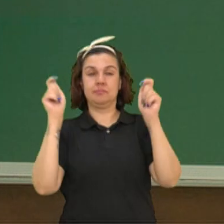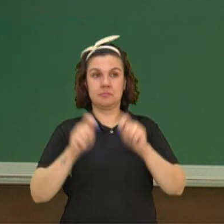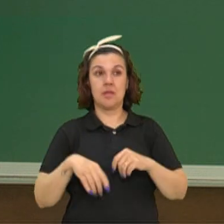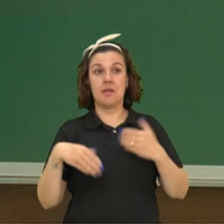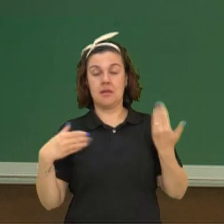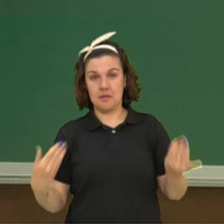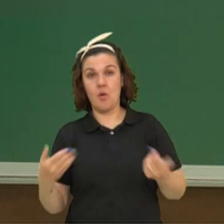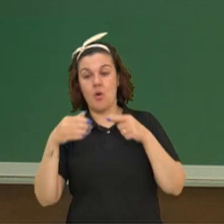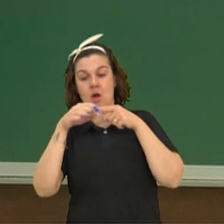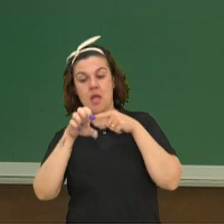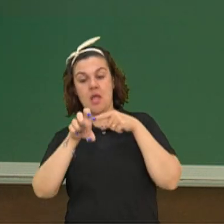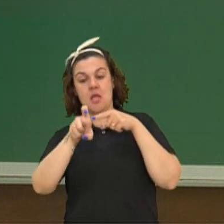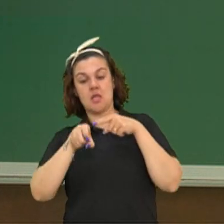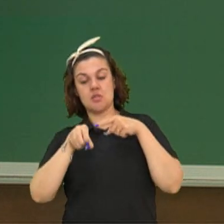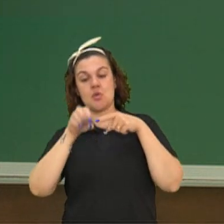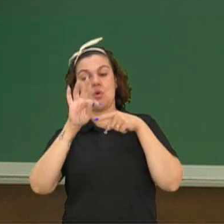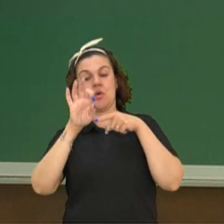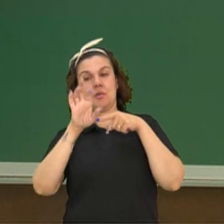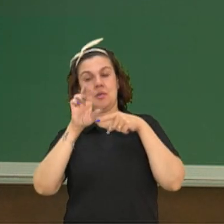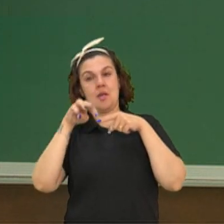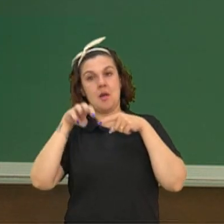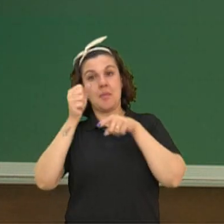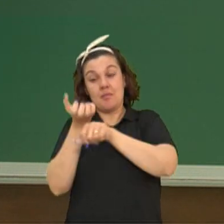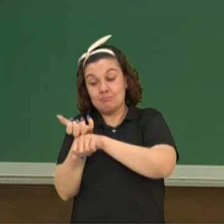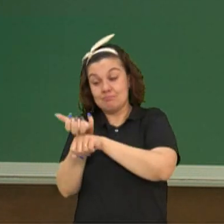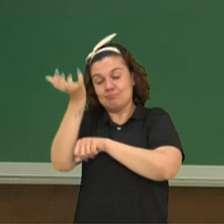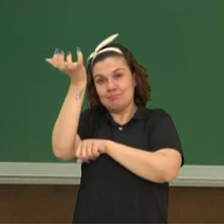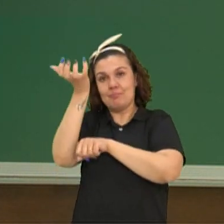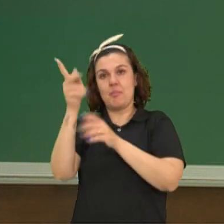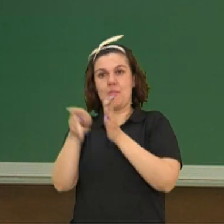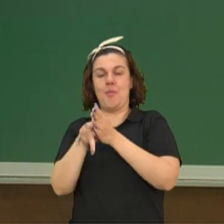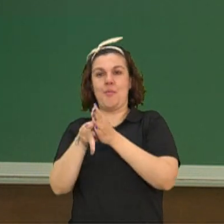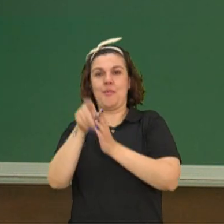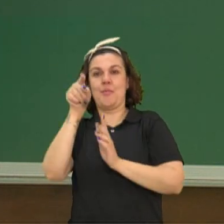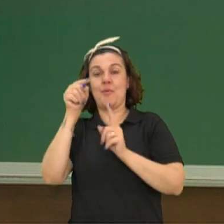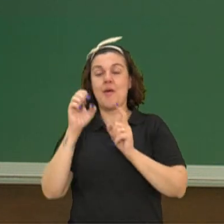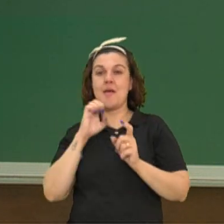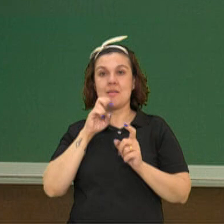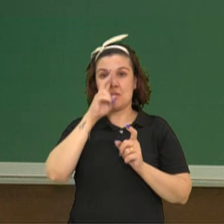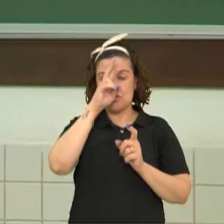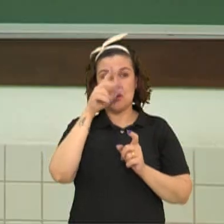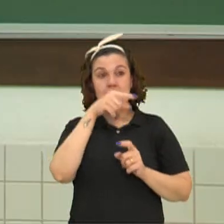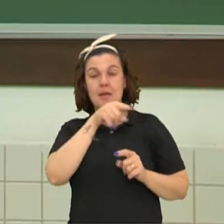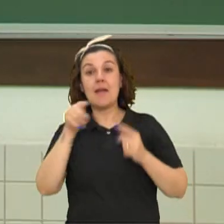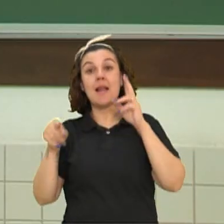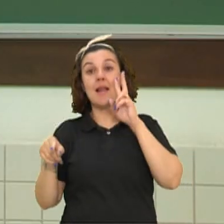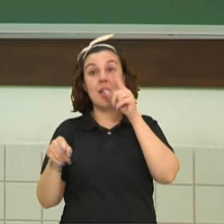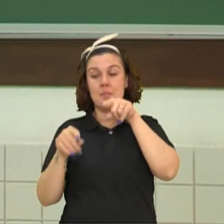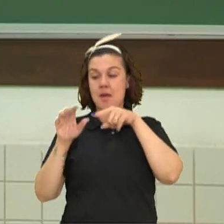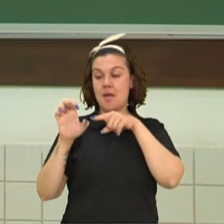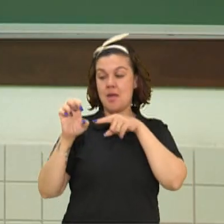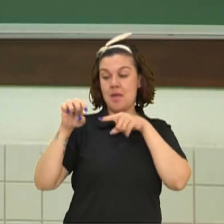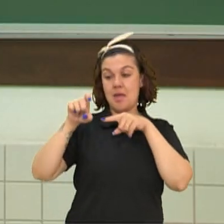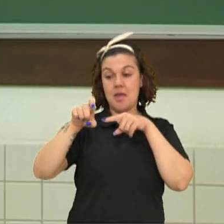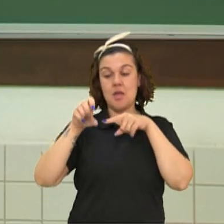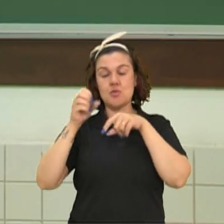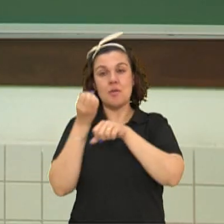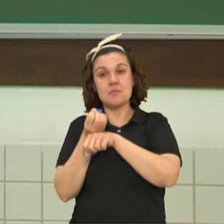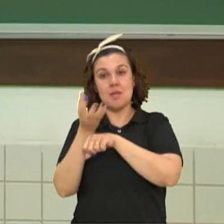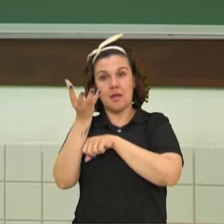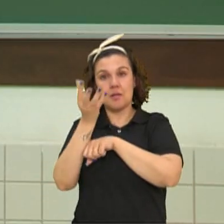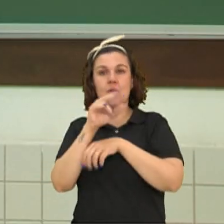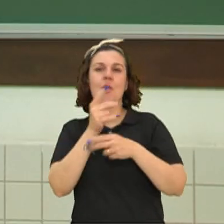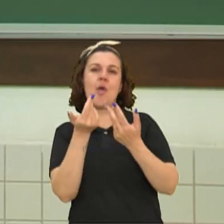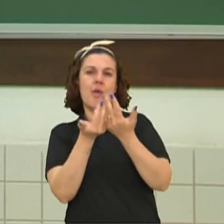então, é o contrário. É aquela em que há liberação de energia. Lembra que a palavra exo significa saída, da